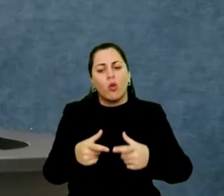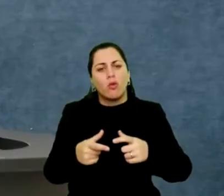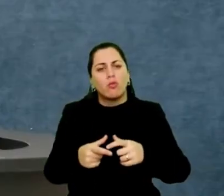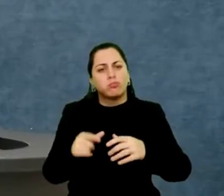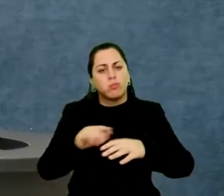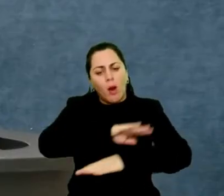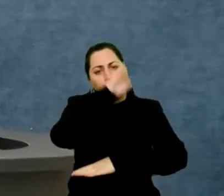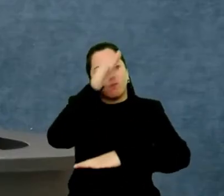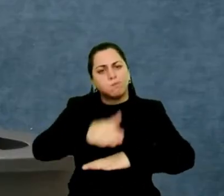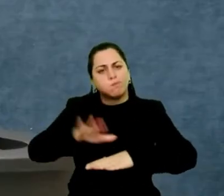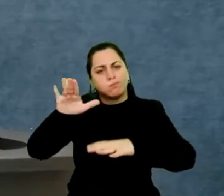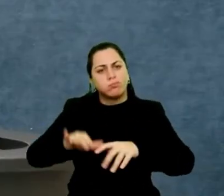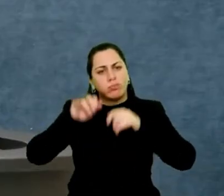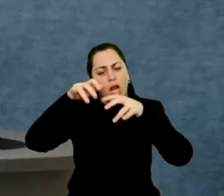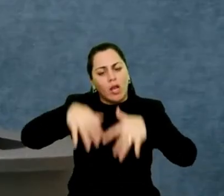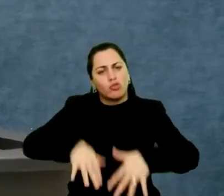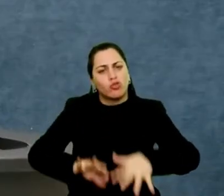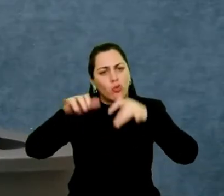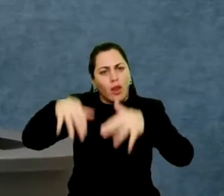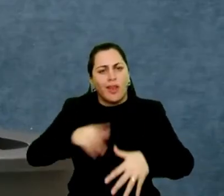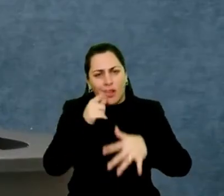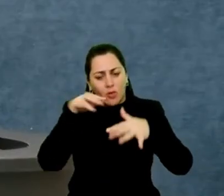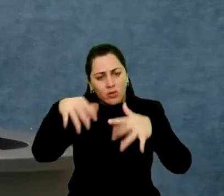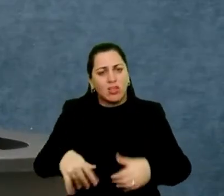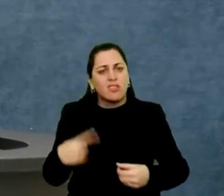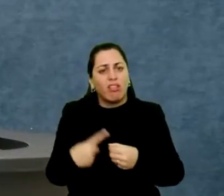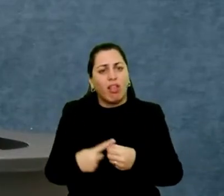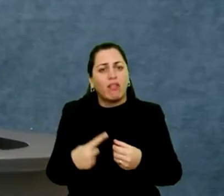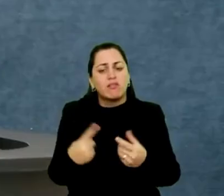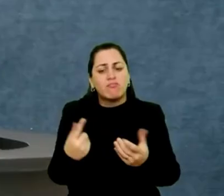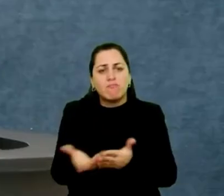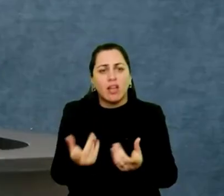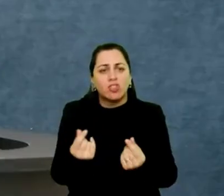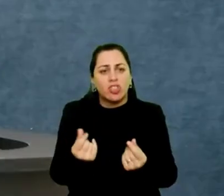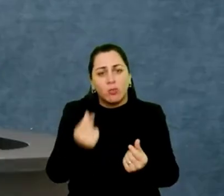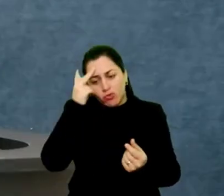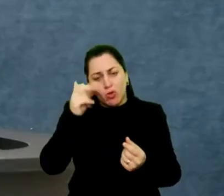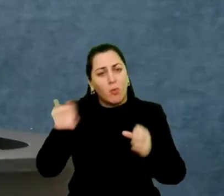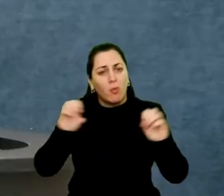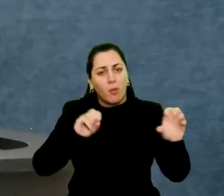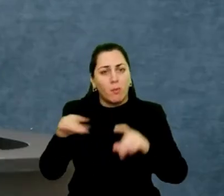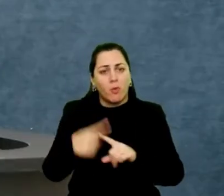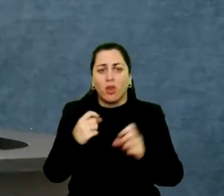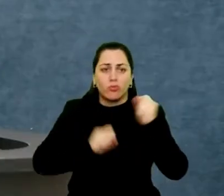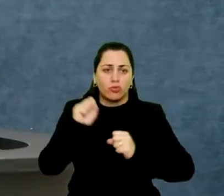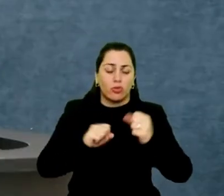ribanceira com inúmeras cachoeiras. E a cidade estava falindo, existia êxodo da cidade, porque é uma cidade que não tem